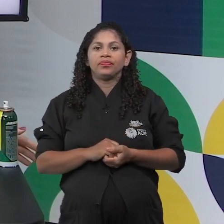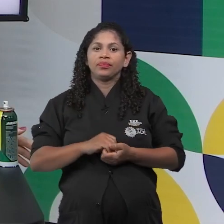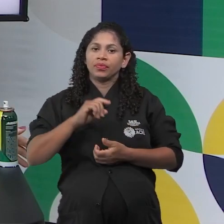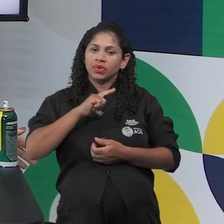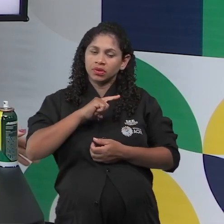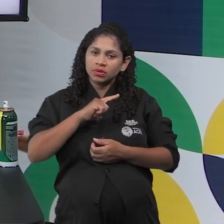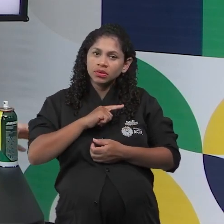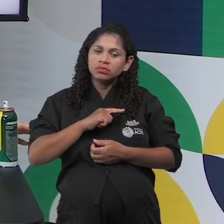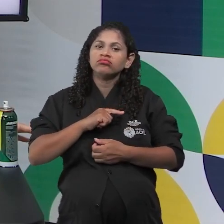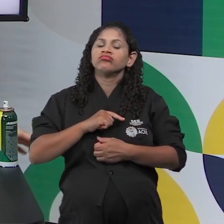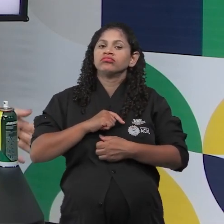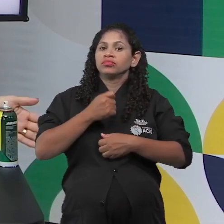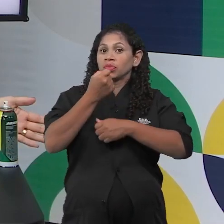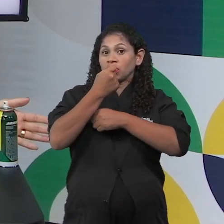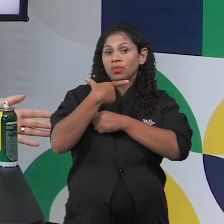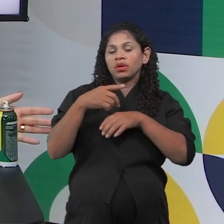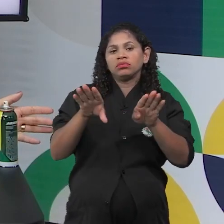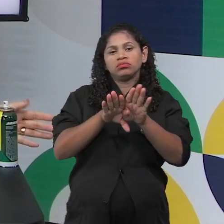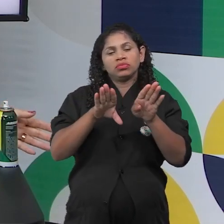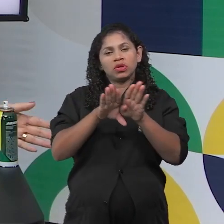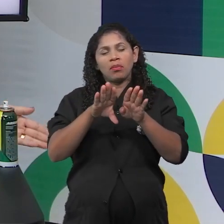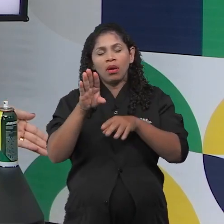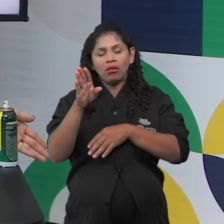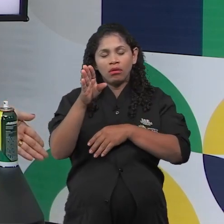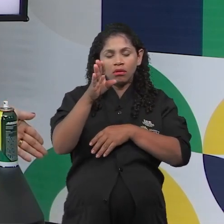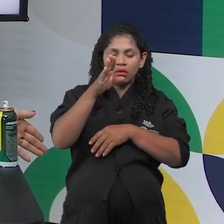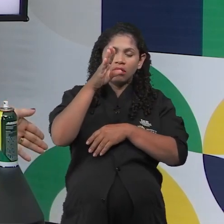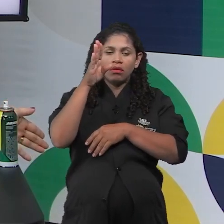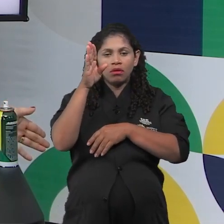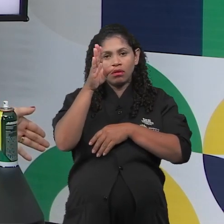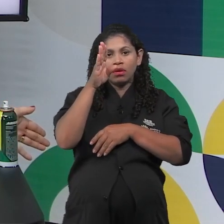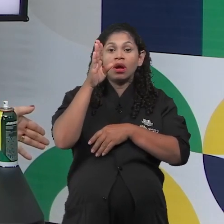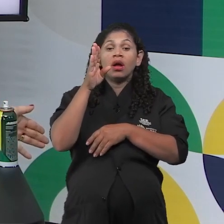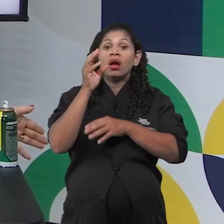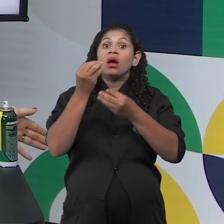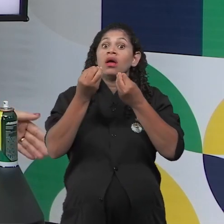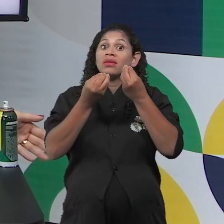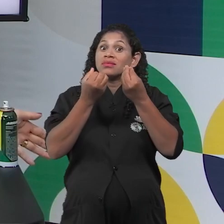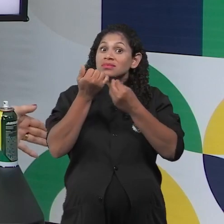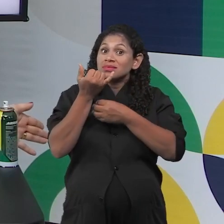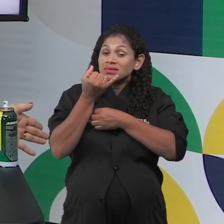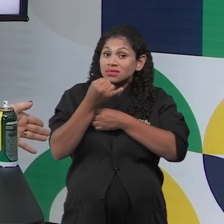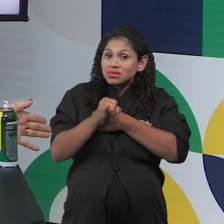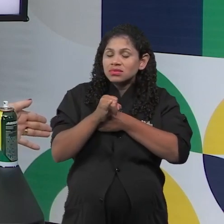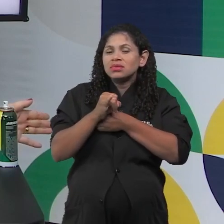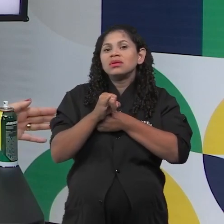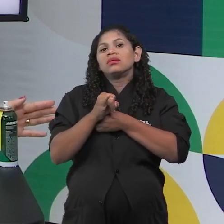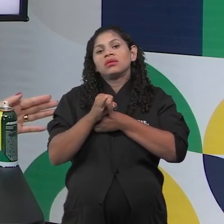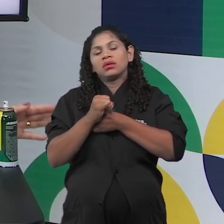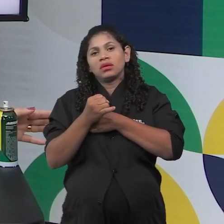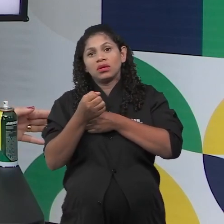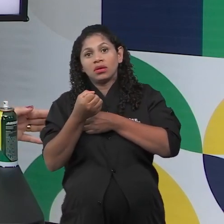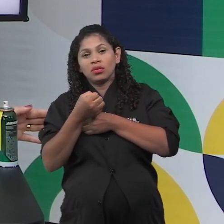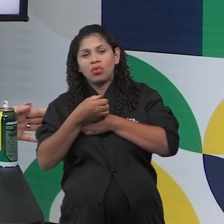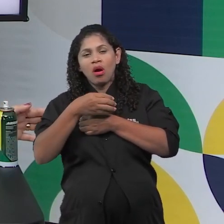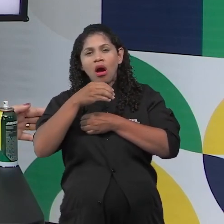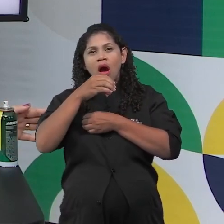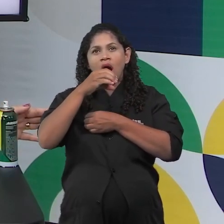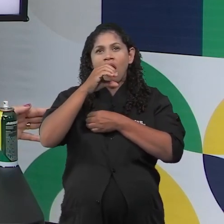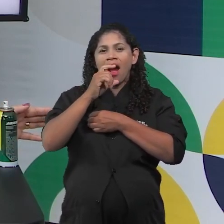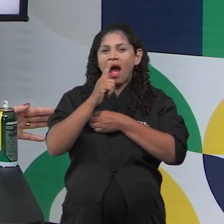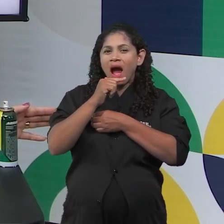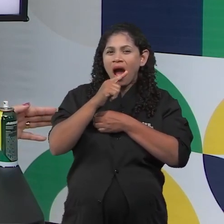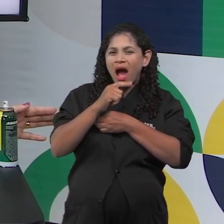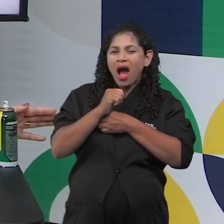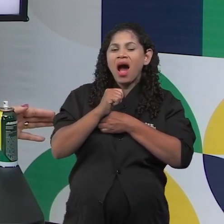para náusea, né? Então a pessoa, né, tá com náusea, se ela tomar ali um copo d'água, vai piorar a náusea, né? Então a gente tem o sublingual